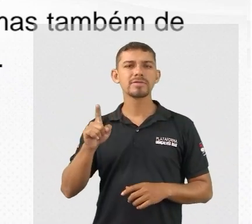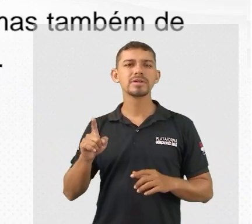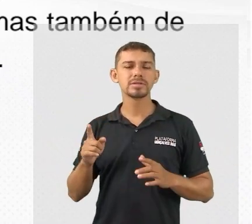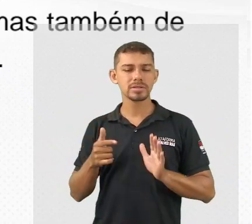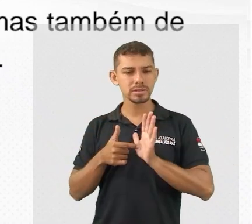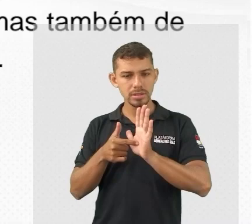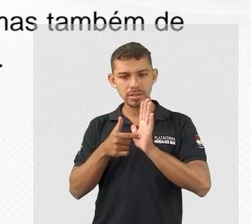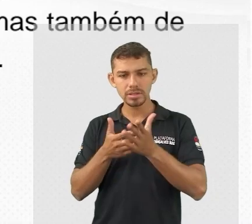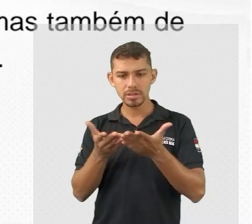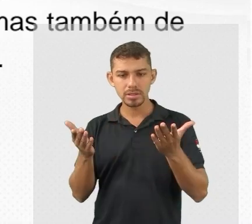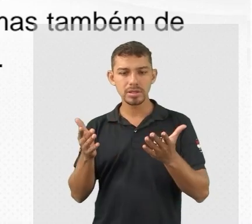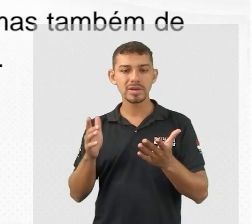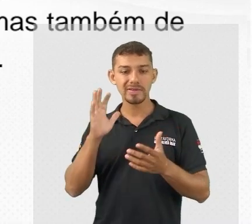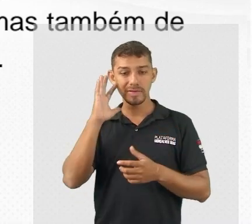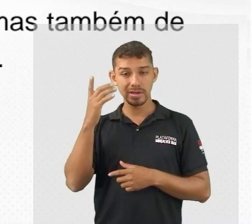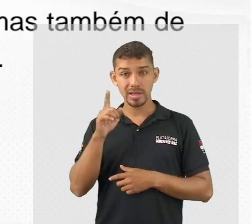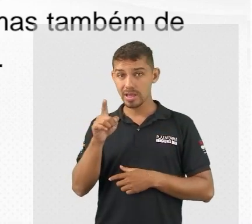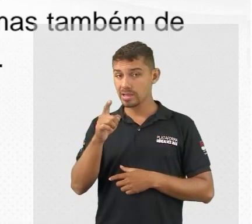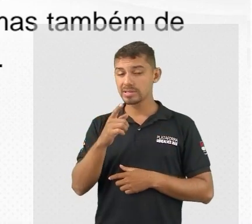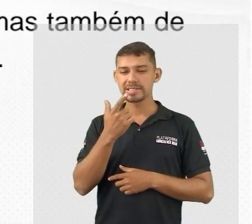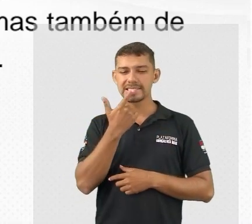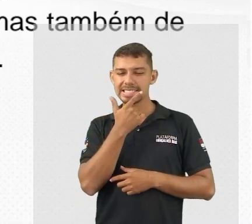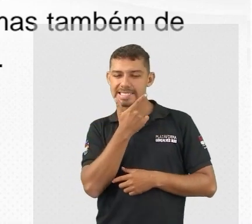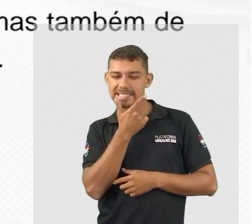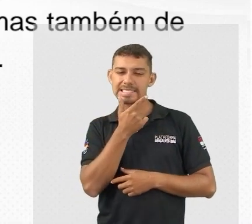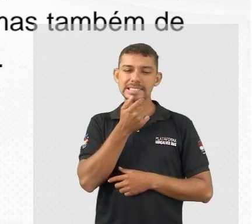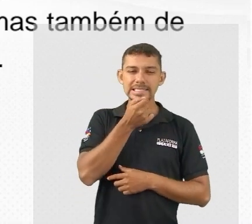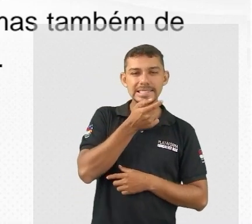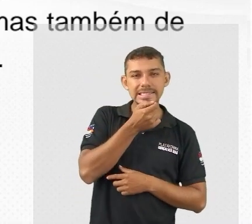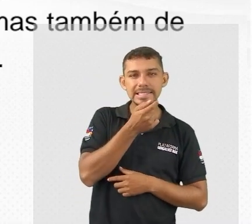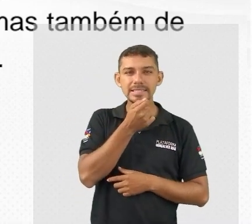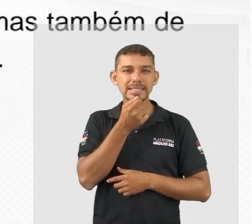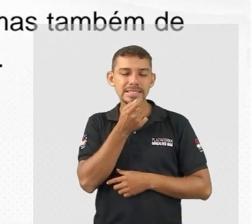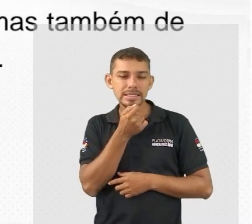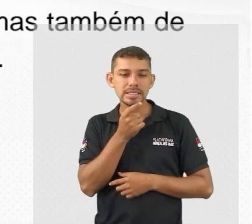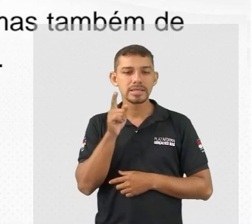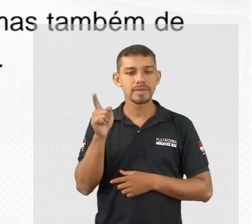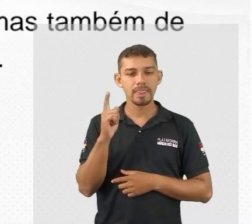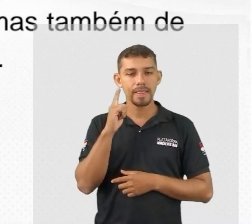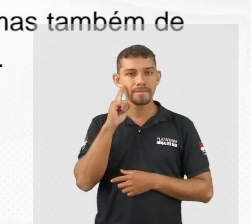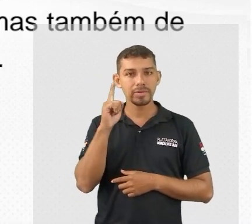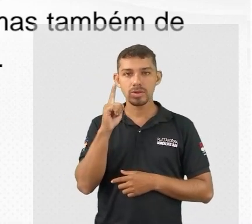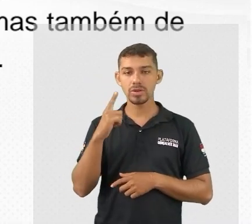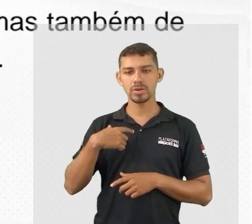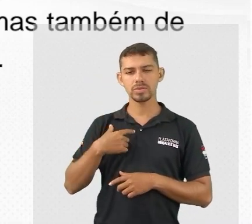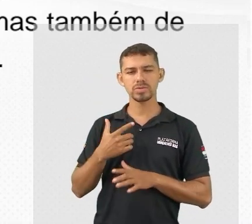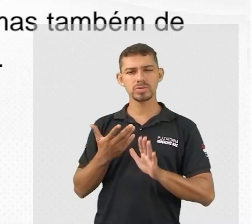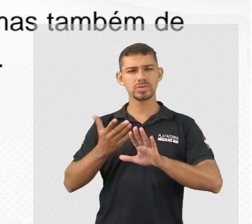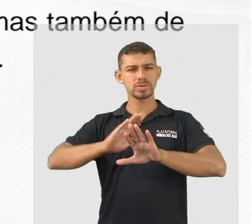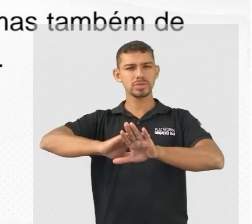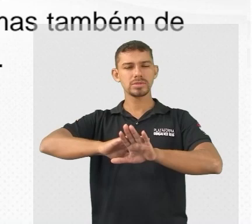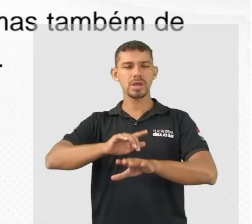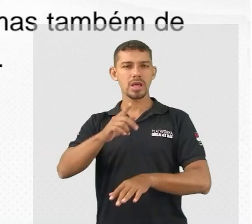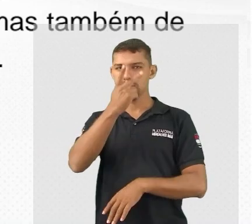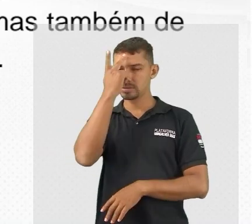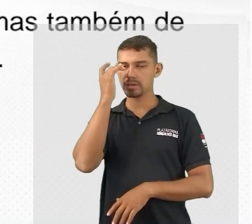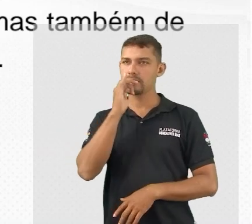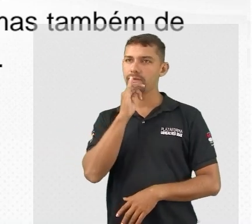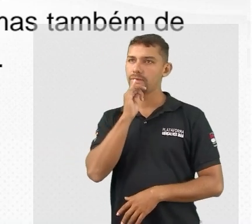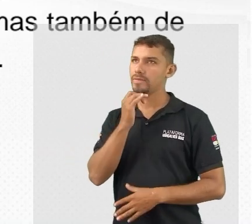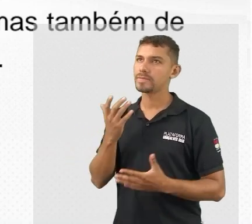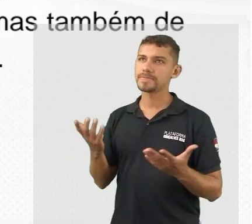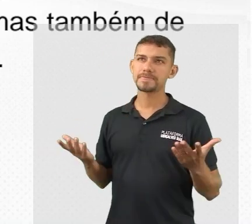passando, que é feito para você rir, ou para você achar as coisas engraçadas, ou para ficar ali fazendo com que você, por